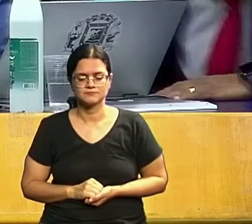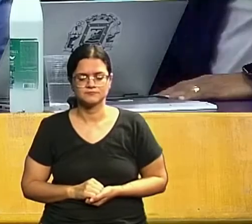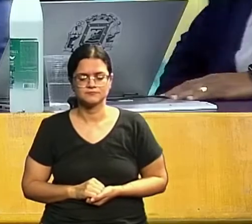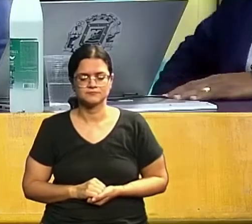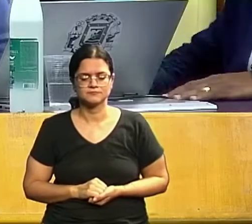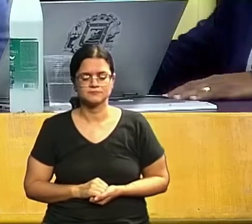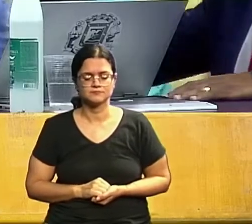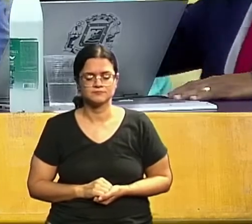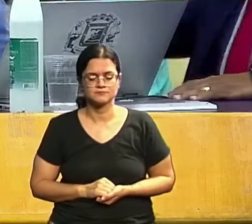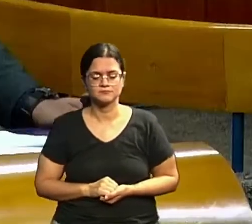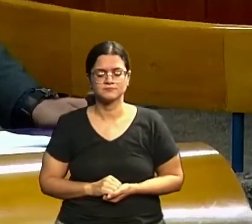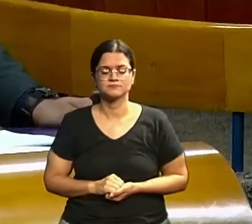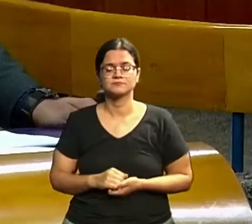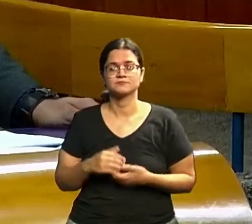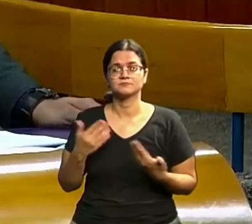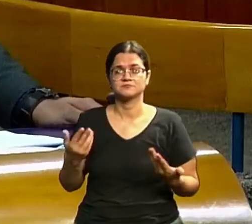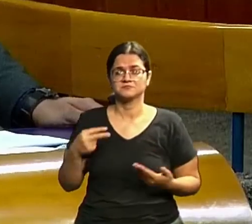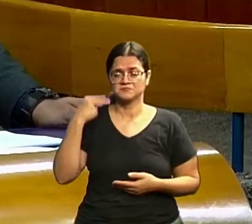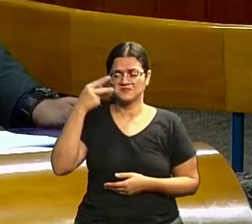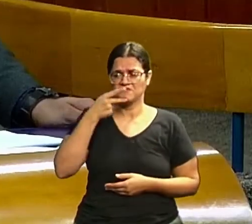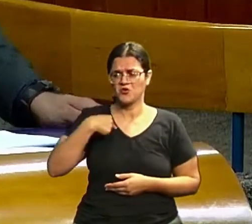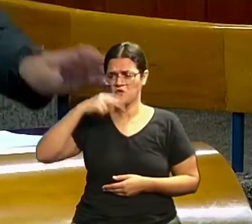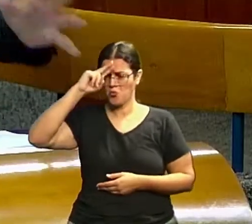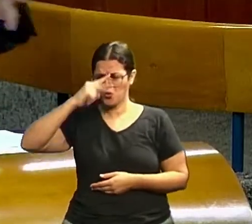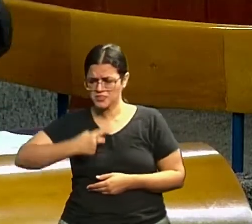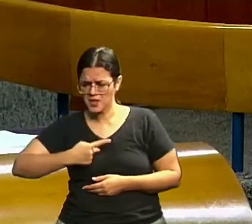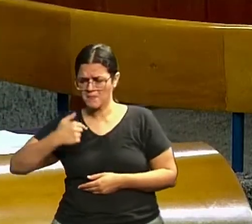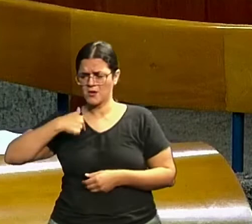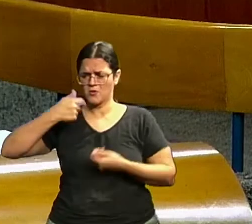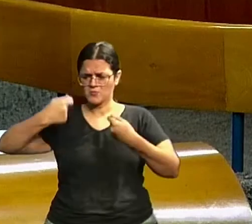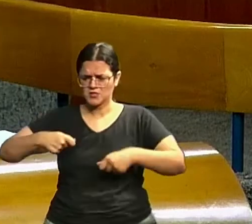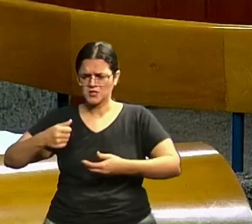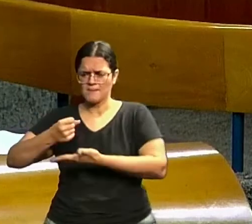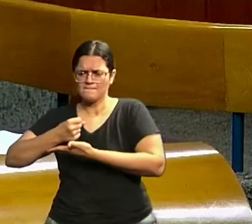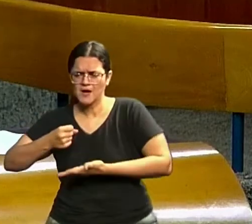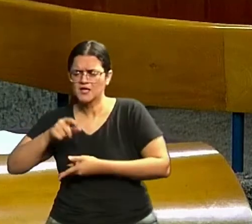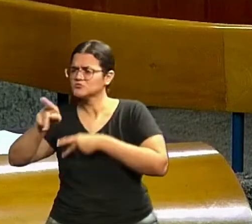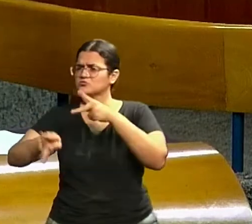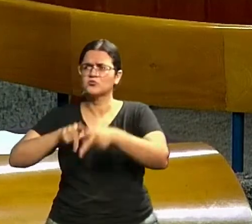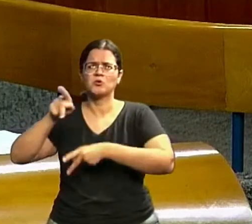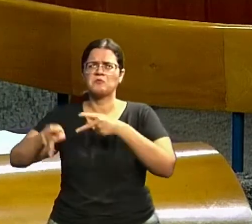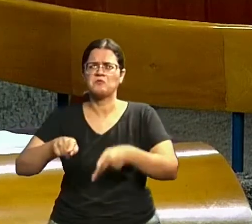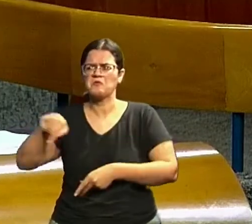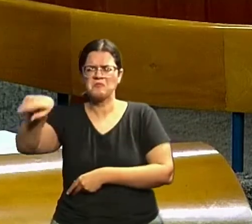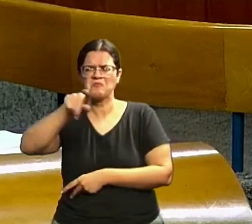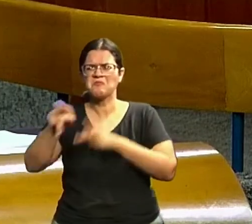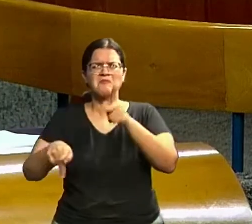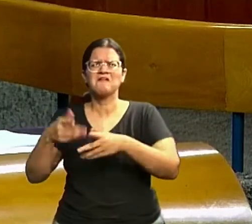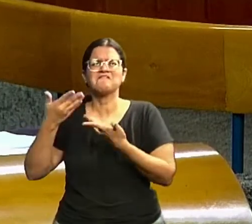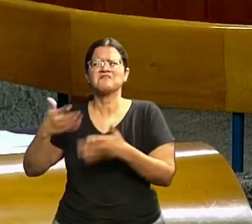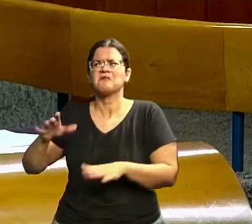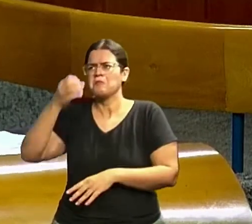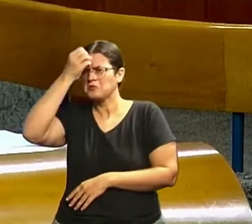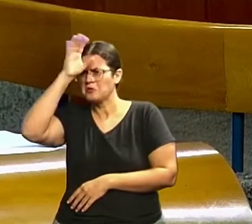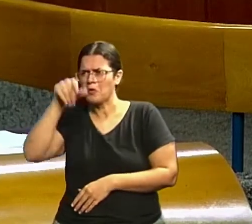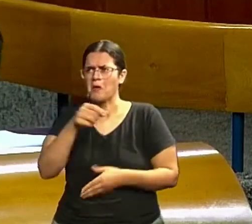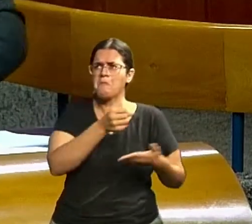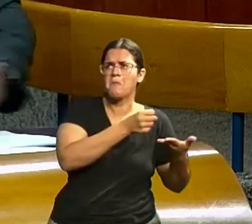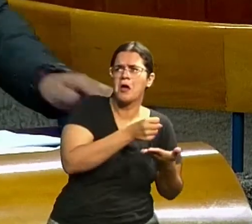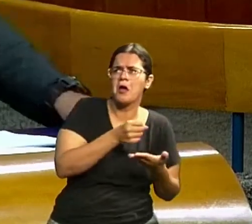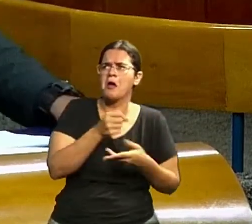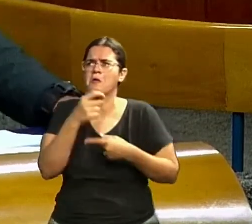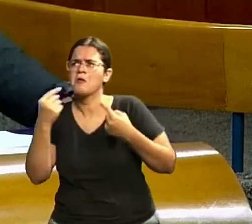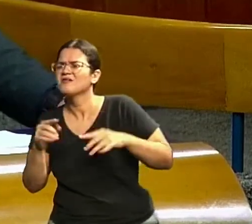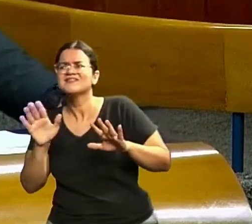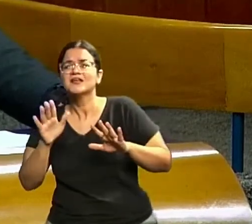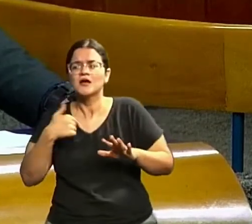somos... Pode concluir, amigo. Vereadores independentes, que temos que ser base do povo. O povo não quer saber de oposição, de base do povo, quer saber é